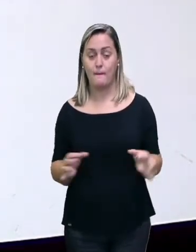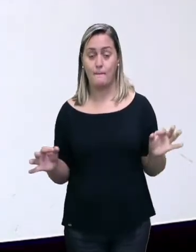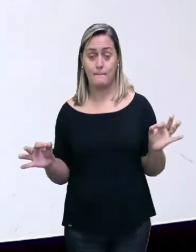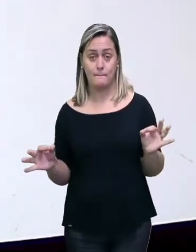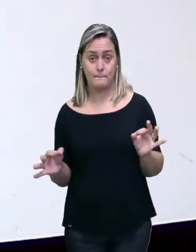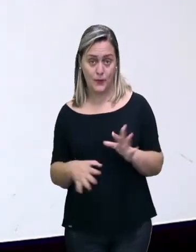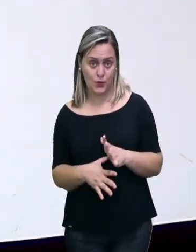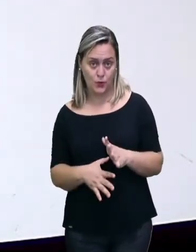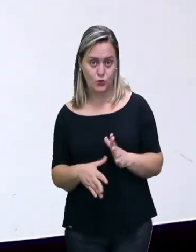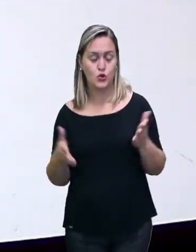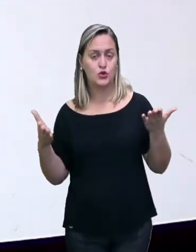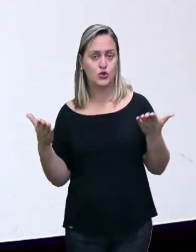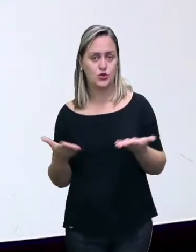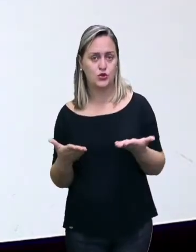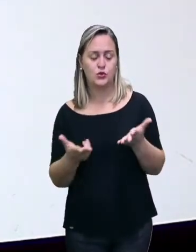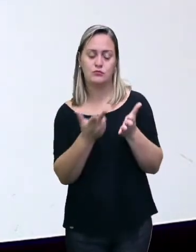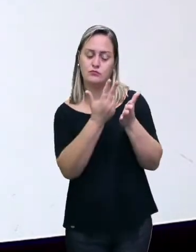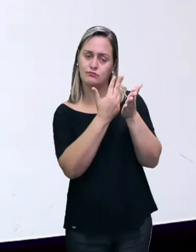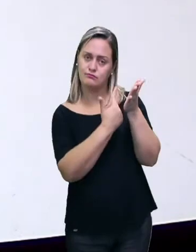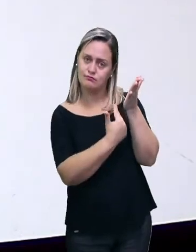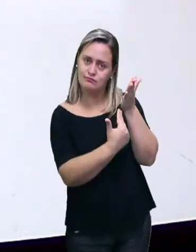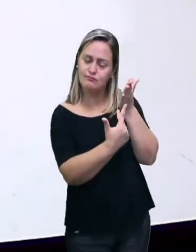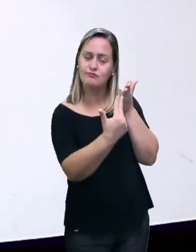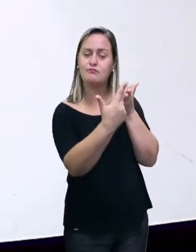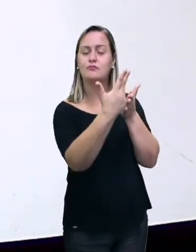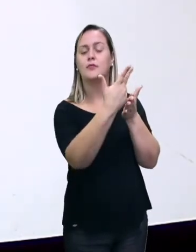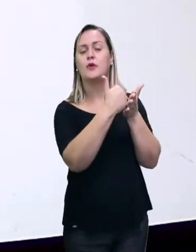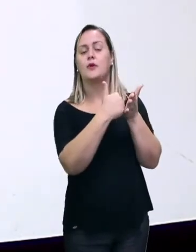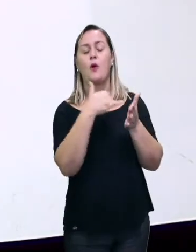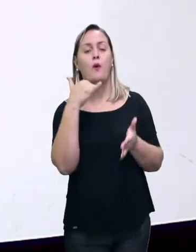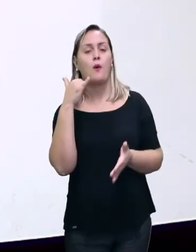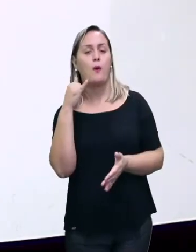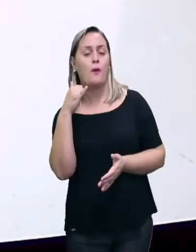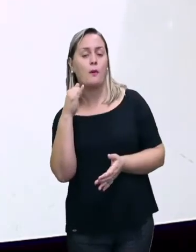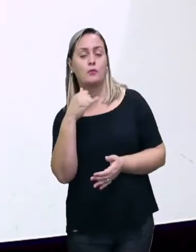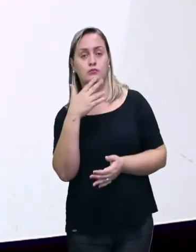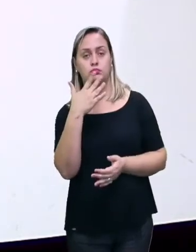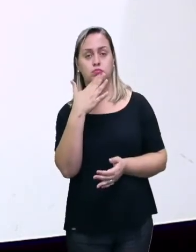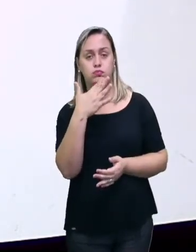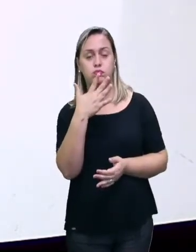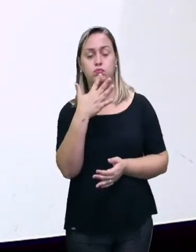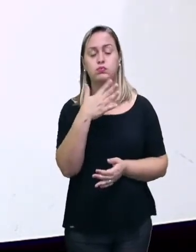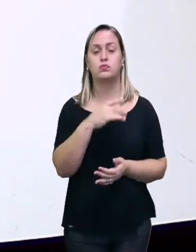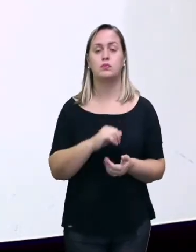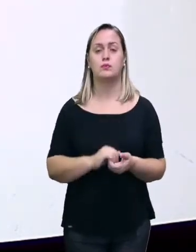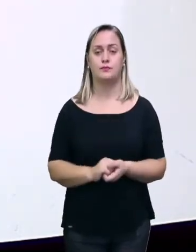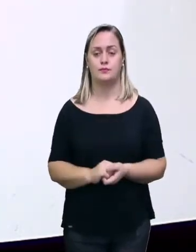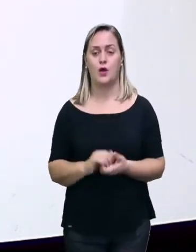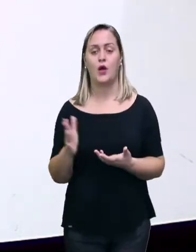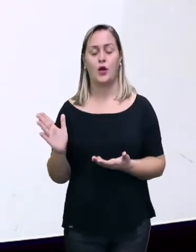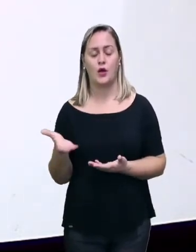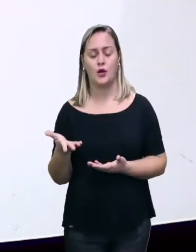Pronto. Aqui eu passei o pincel preto para vocês verem bem. Tá aqui o sol.